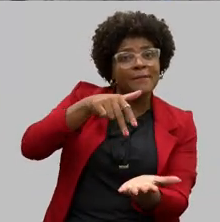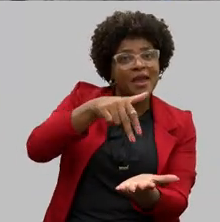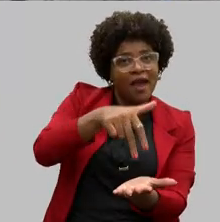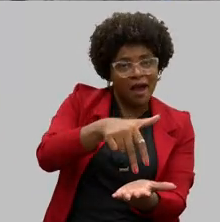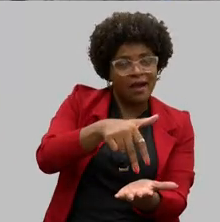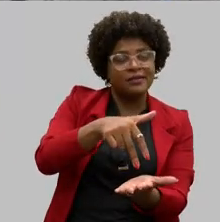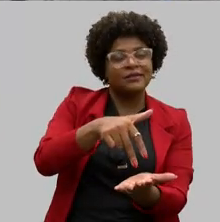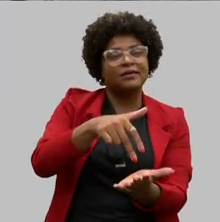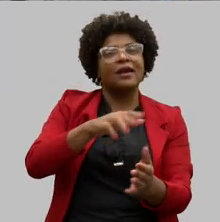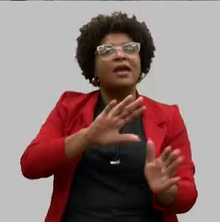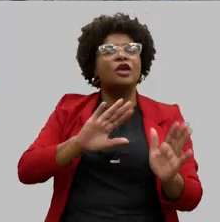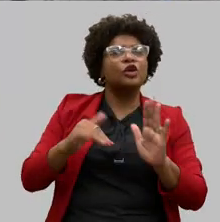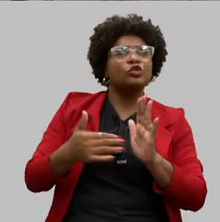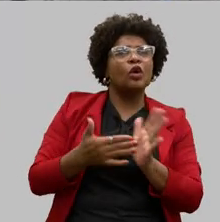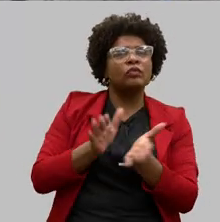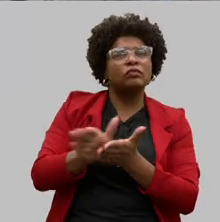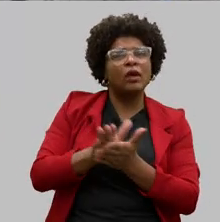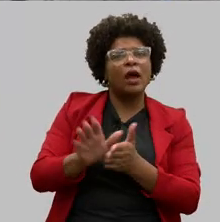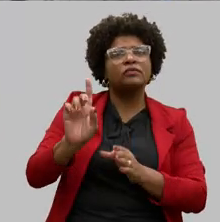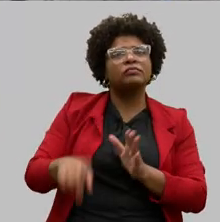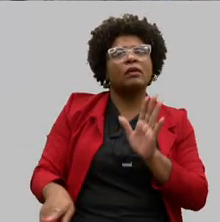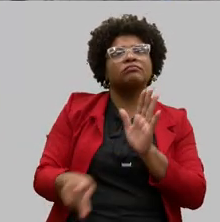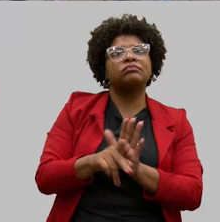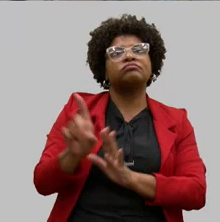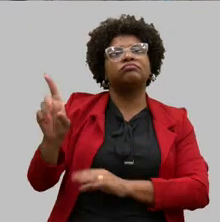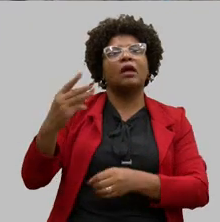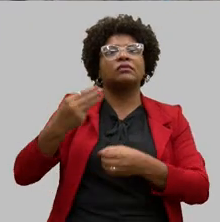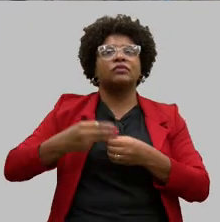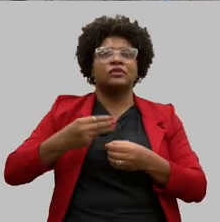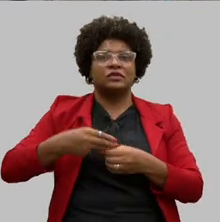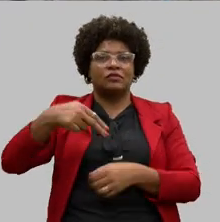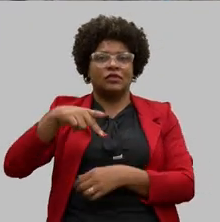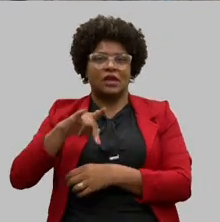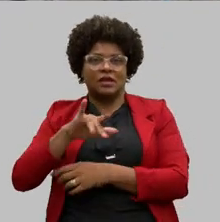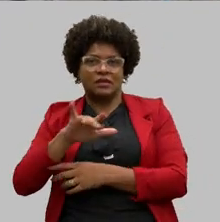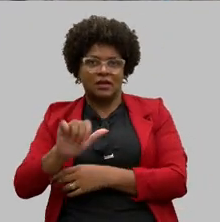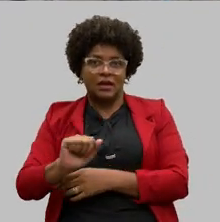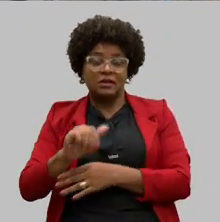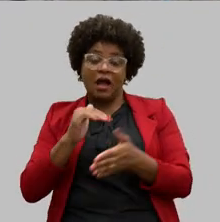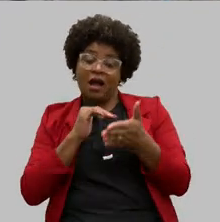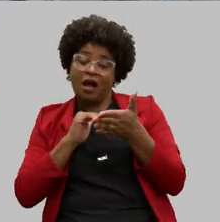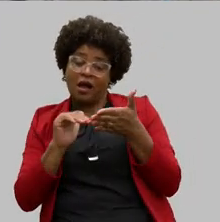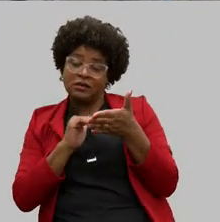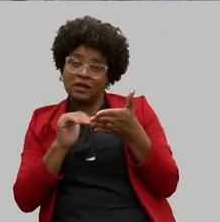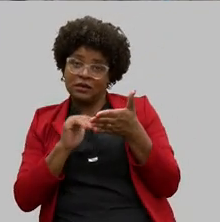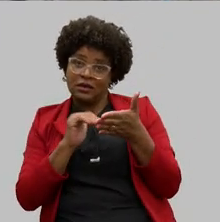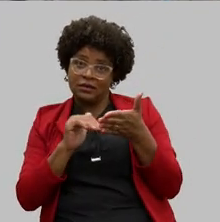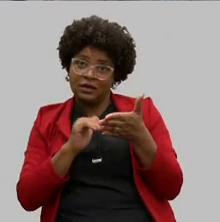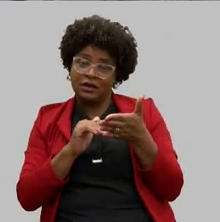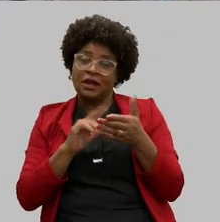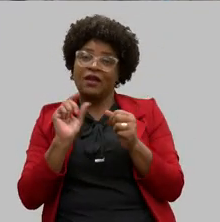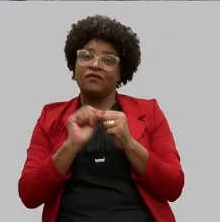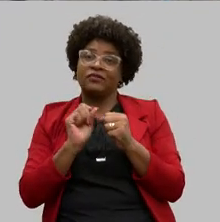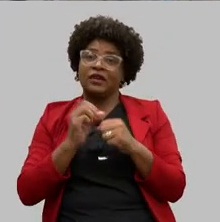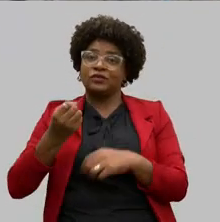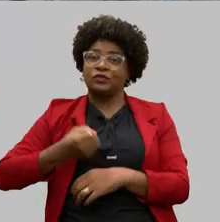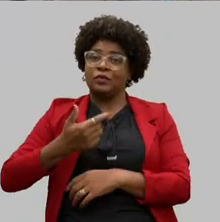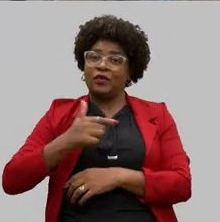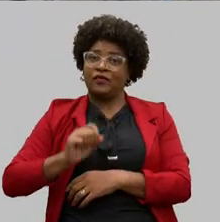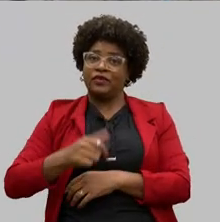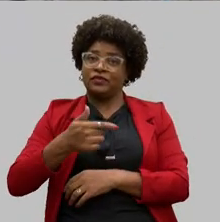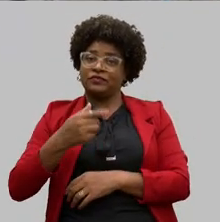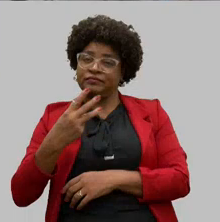inércia a Secretaria de Estado de governo por sua vez enviou nota técnica número 20223 do departamento de